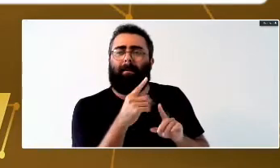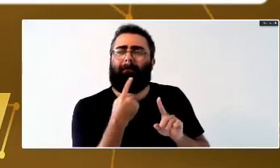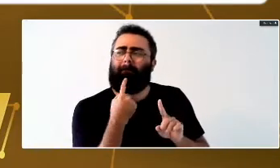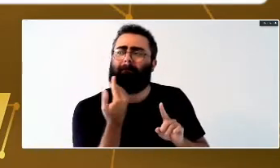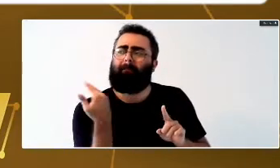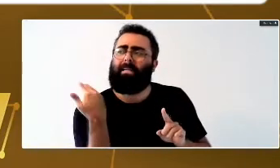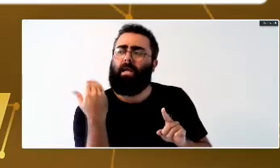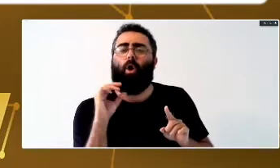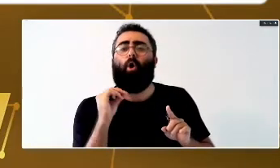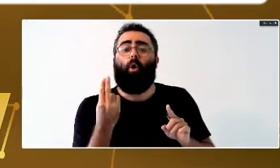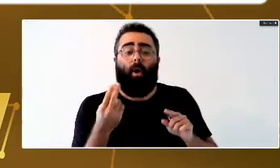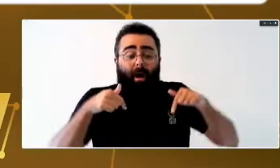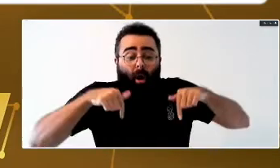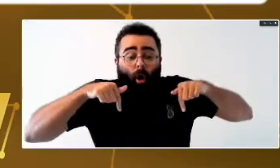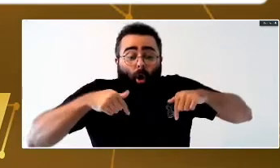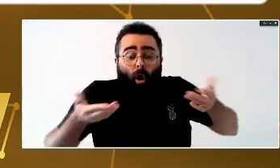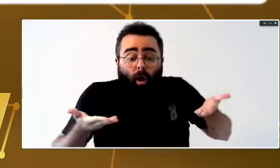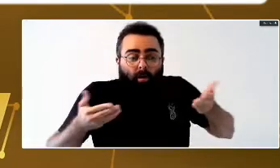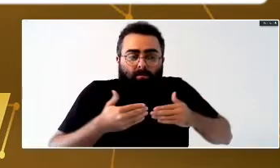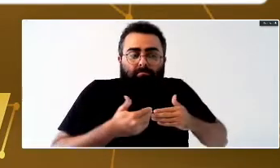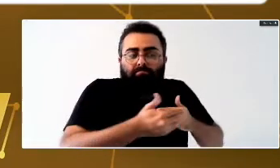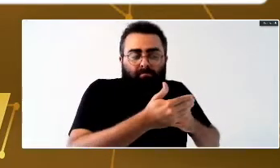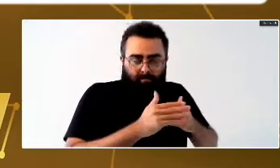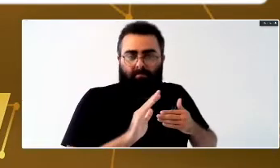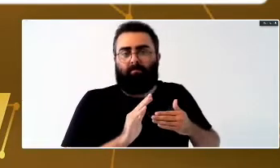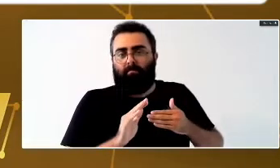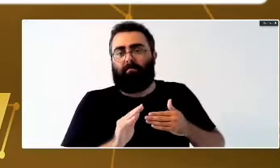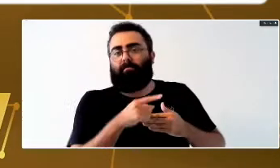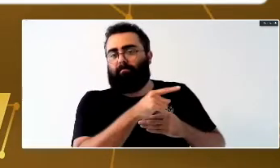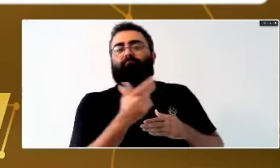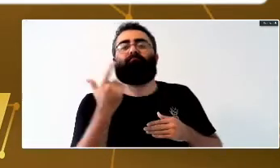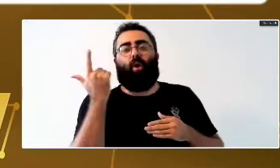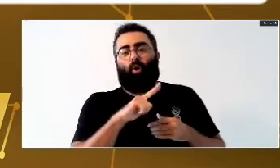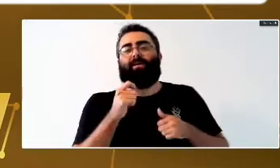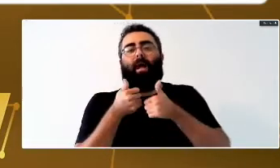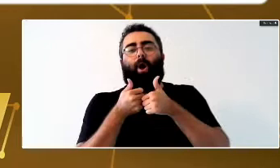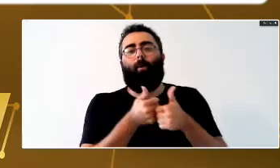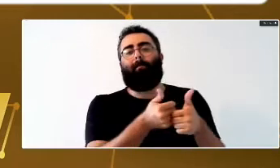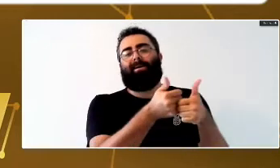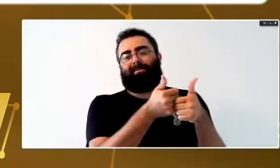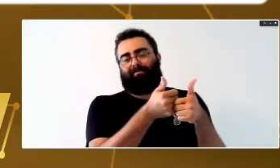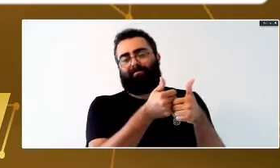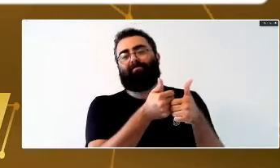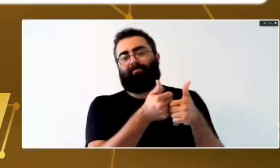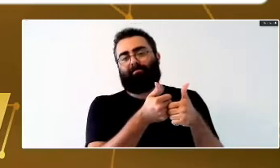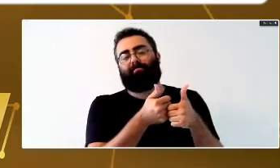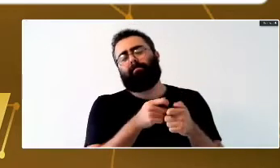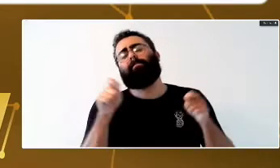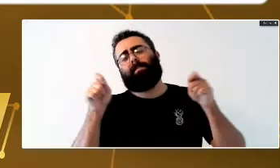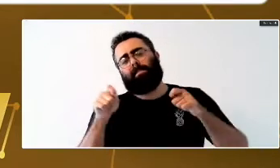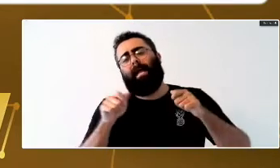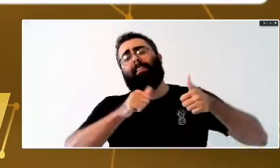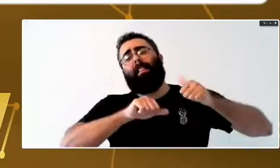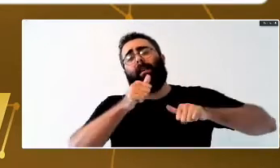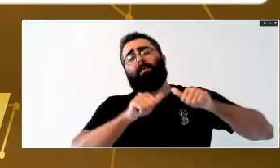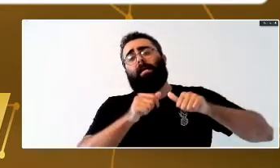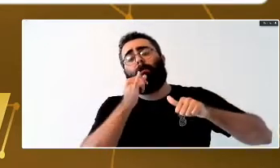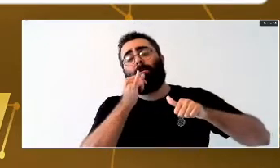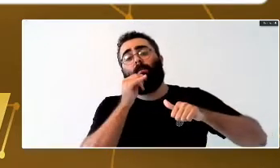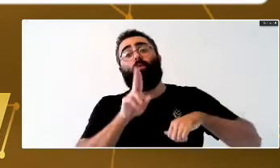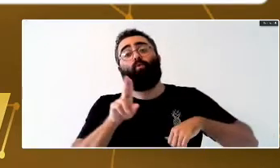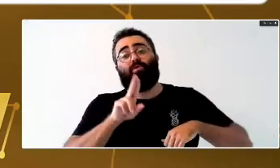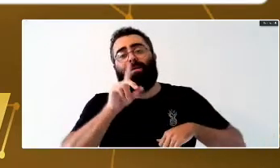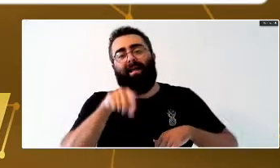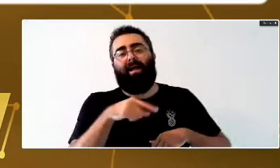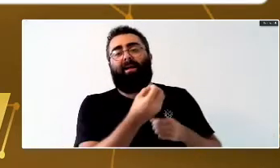estão ocorrendo a partir do evento, a gente consegue, então, fazer análises usando a informação espacial, usando